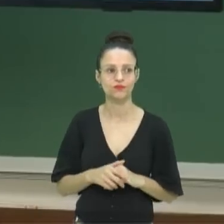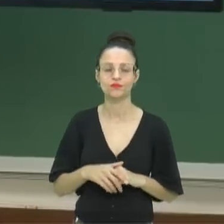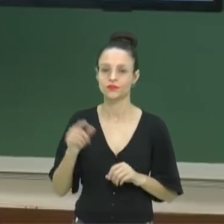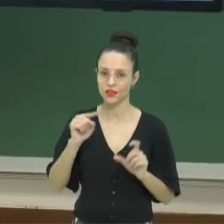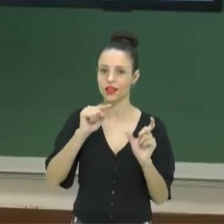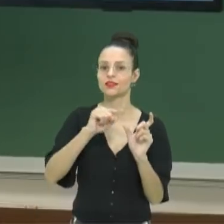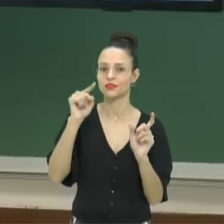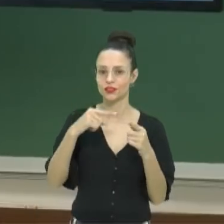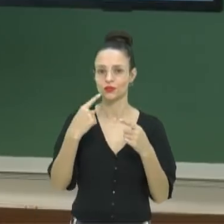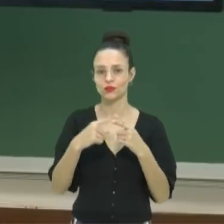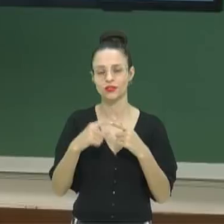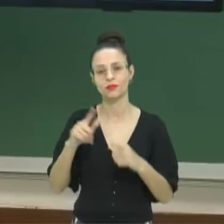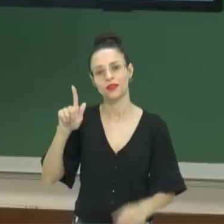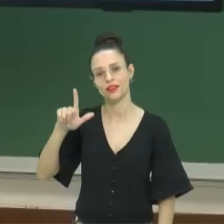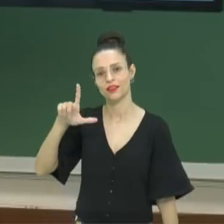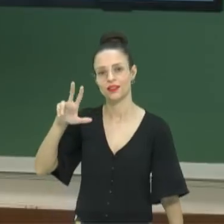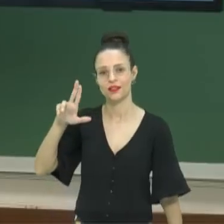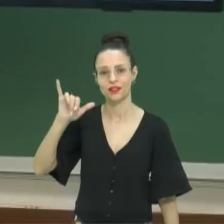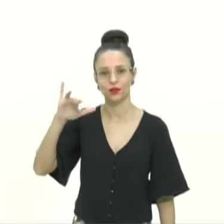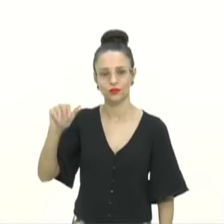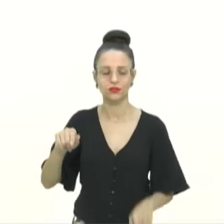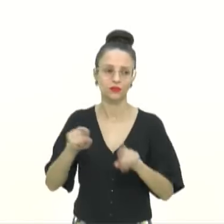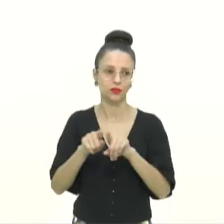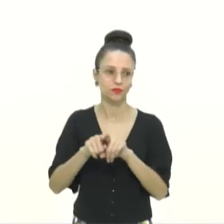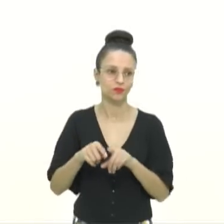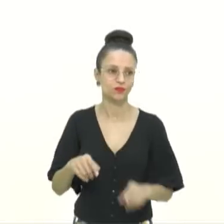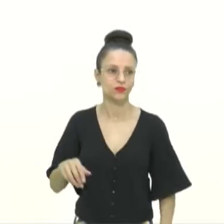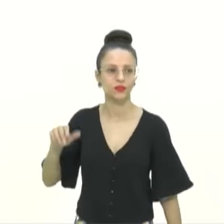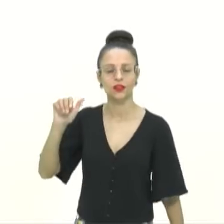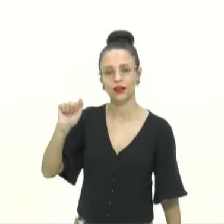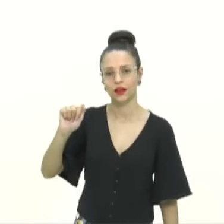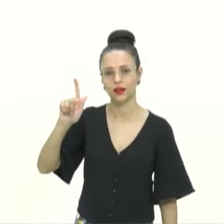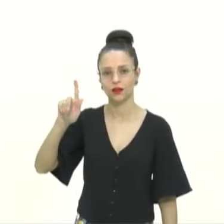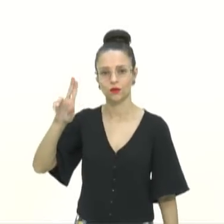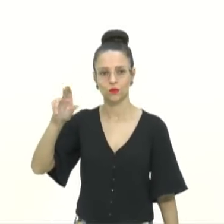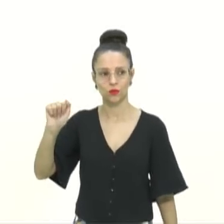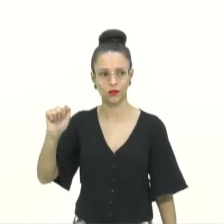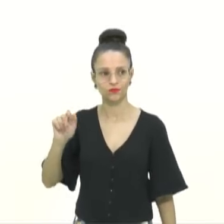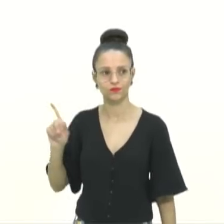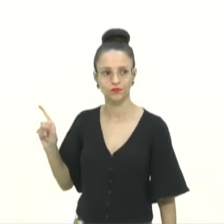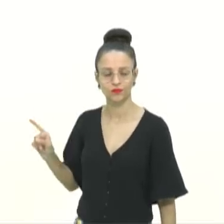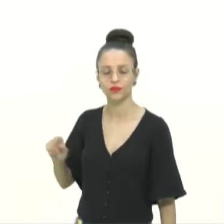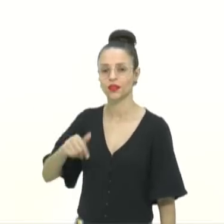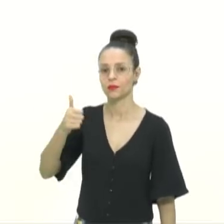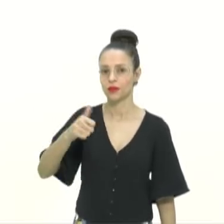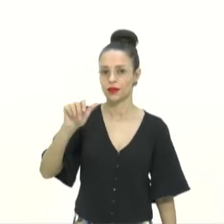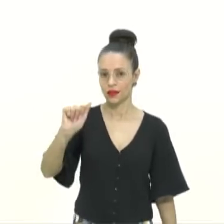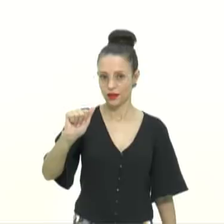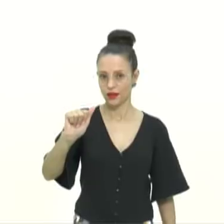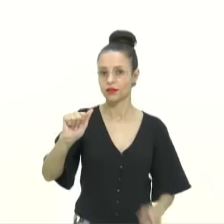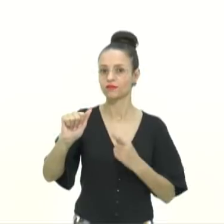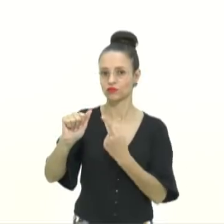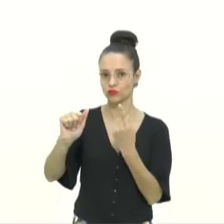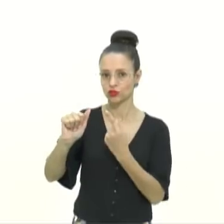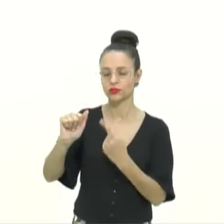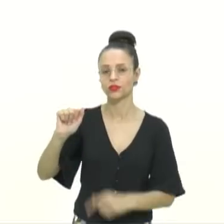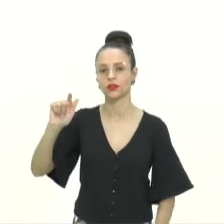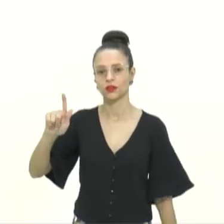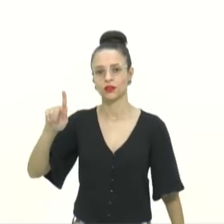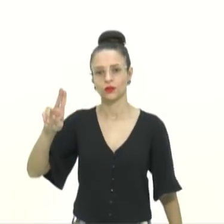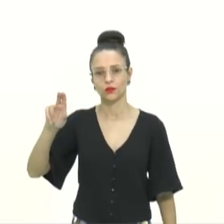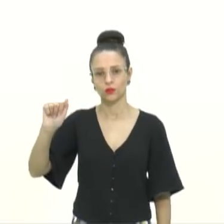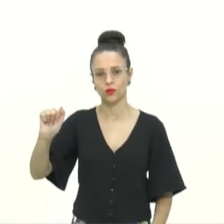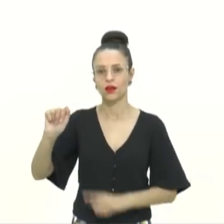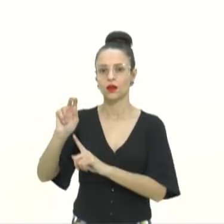acento, logicamente Gláucia teria que ter. Água, ó, temos aqui na primeira sílaba o A sozinho e depois